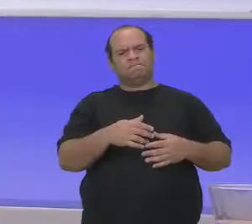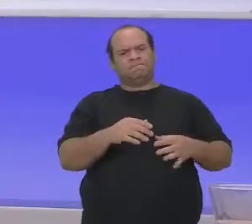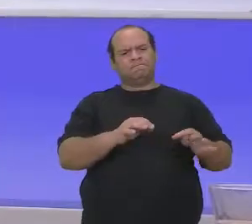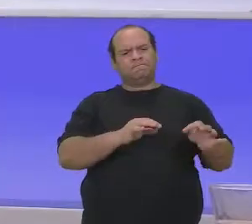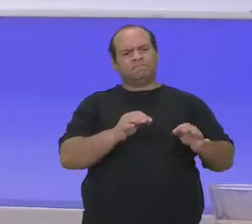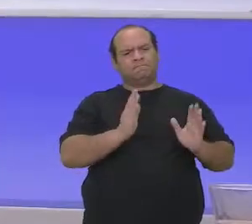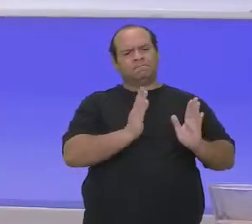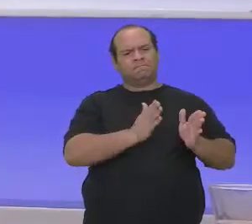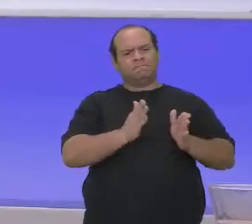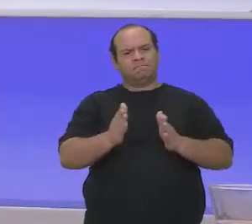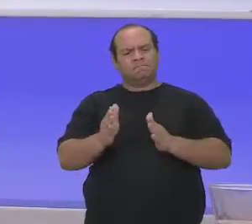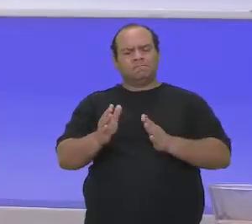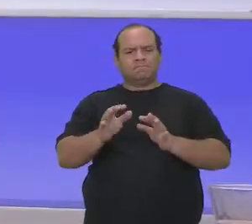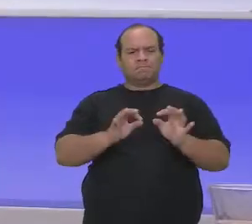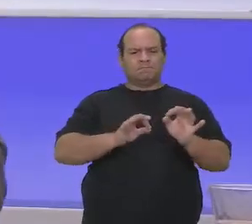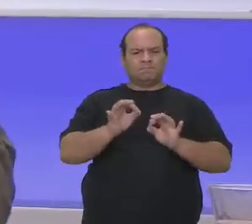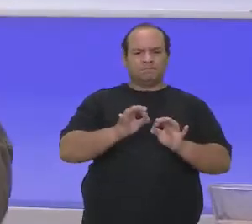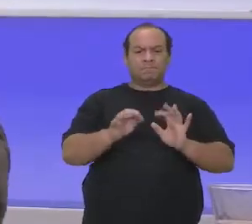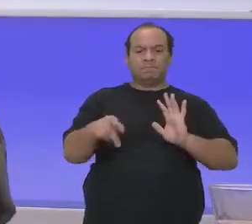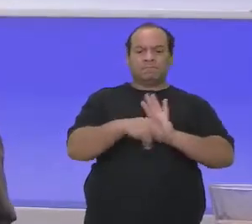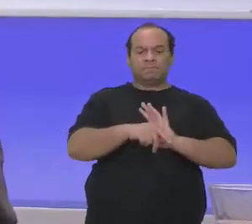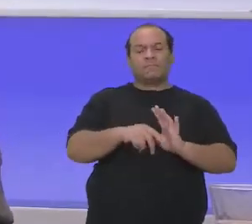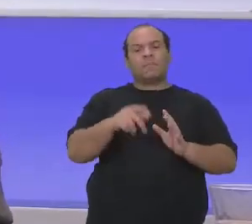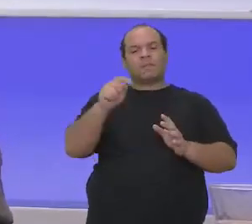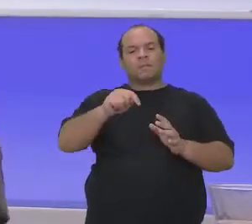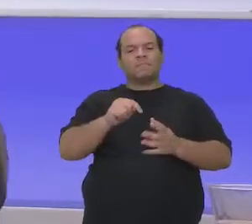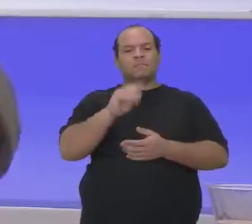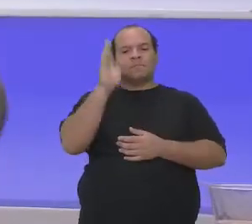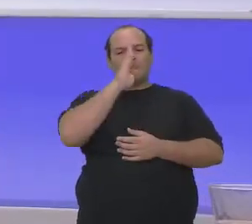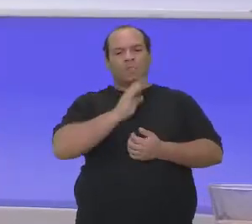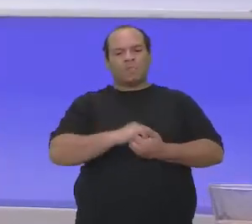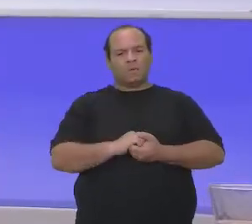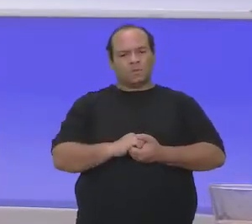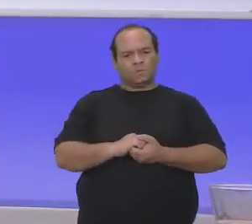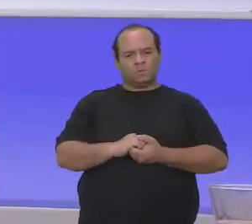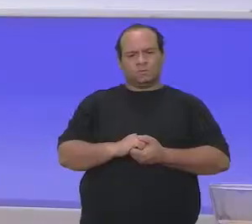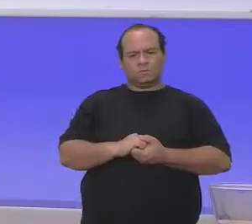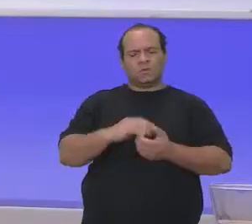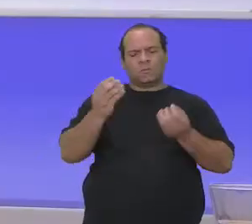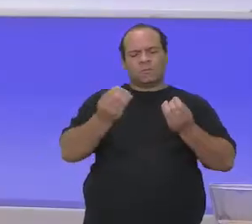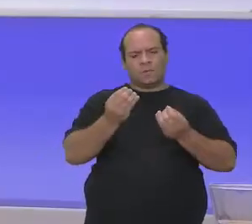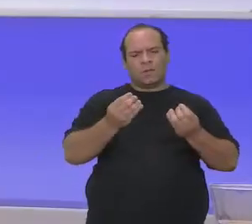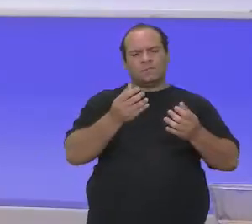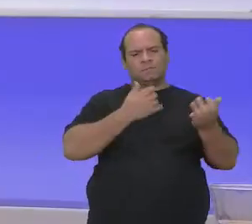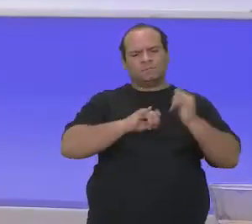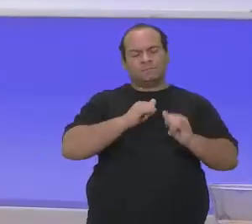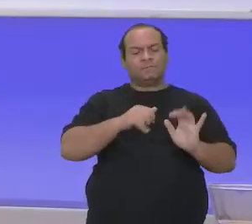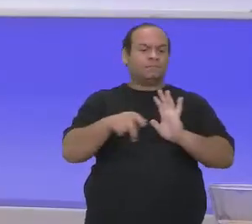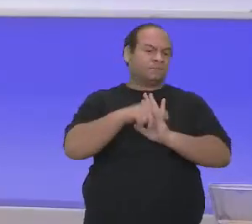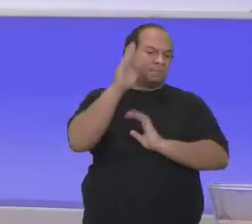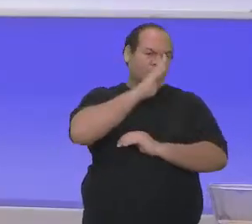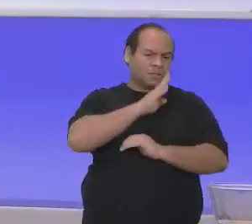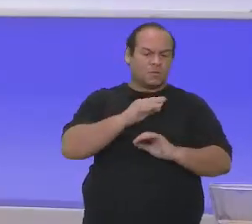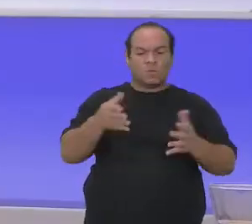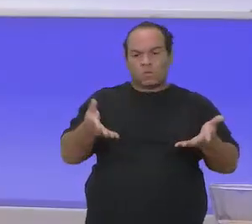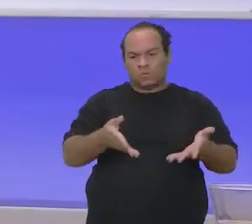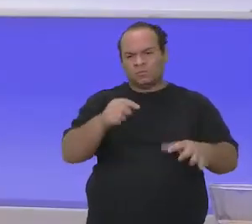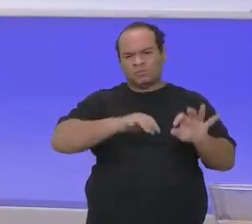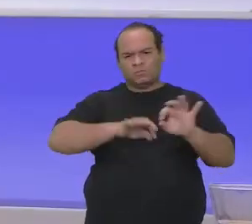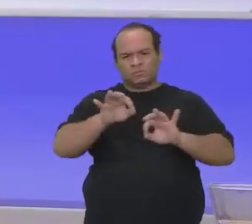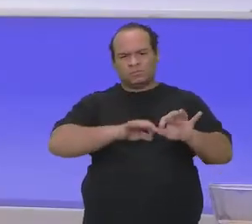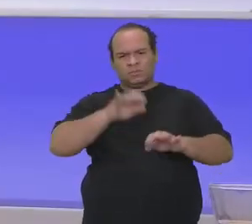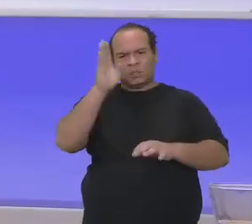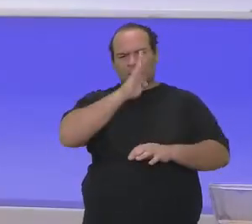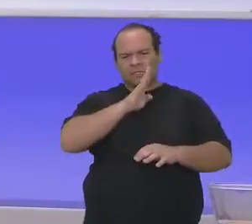da matriz energética do Brasil. E por que trazer um cenário da matriz energética do Brasil? Porque hoje o